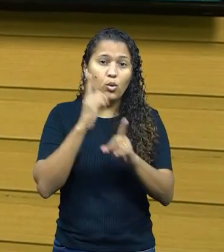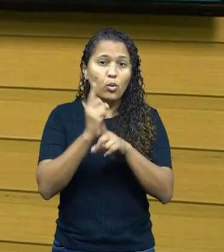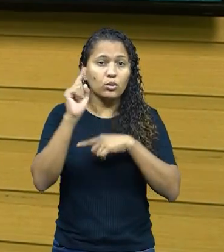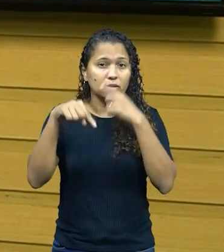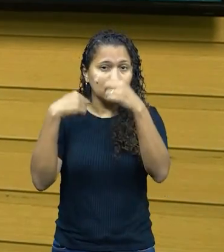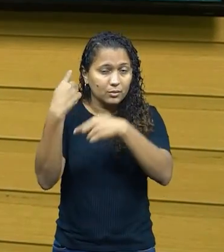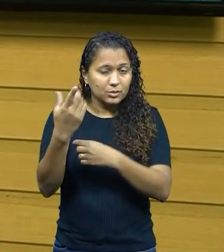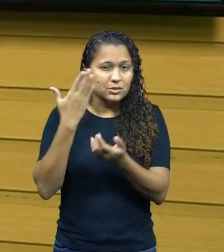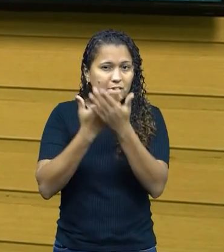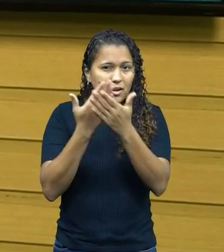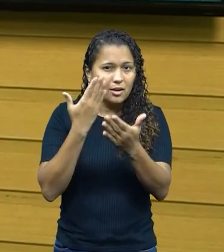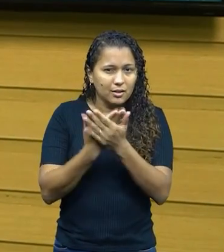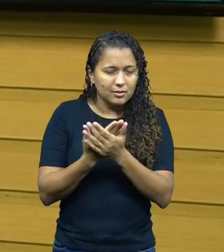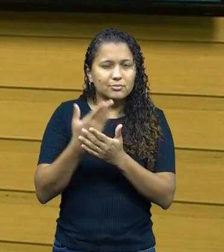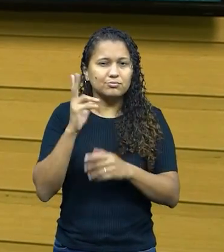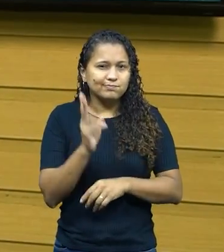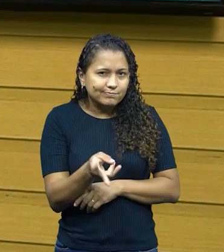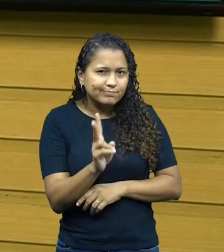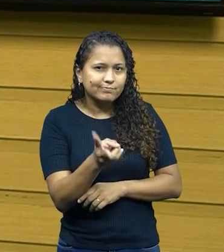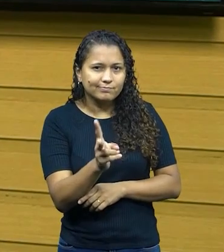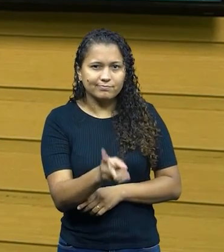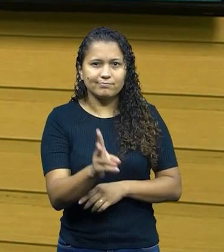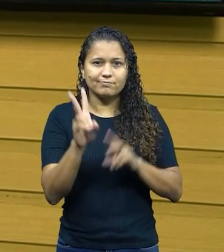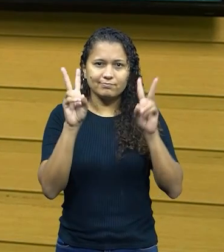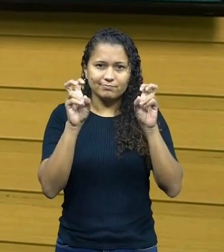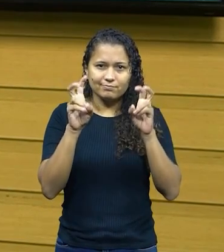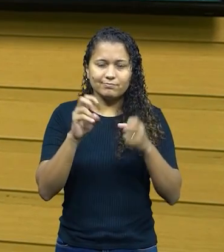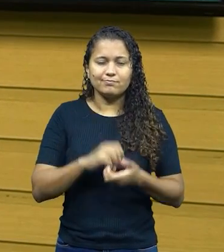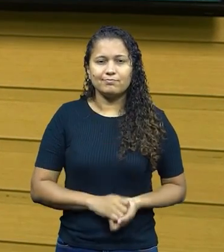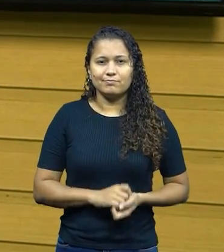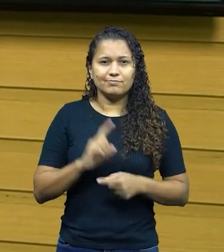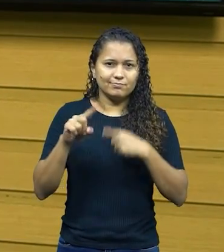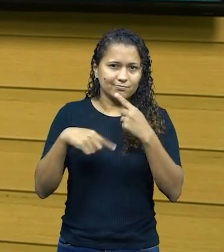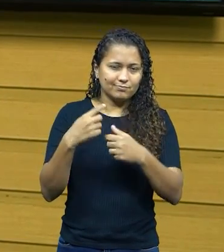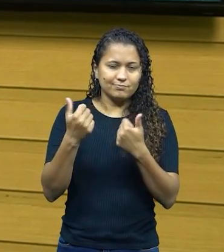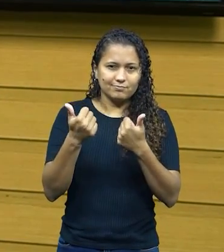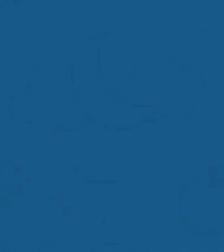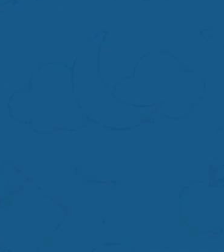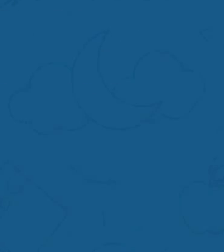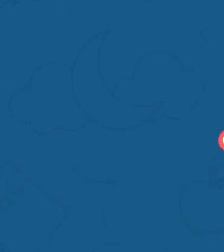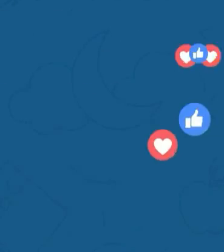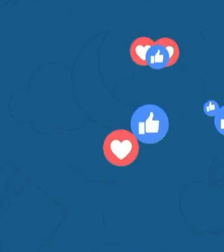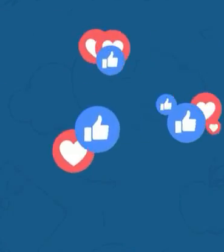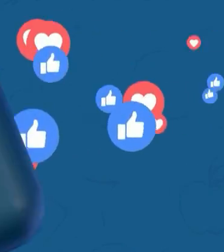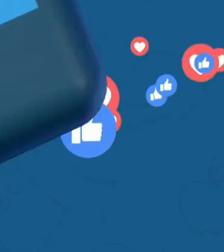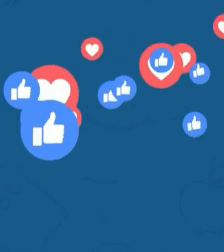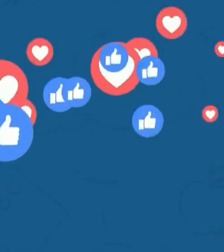gente se encontra na nossa próxima aula para dar continuidade ao nosso curso. Até a próxima!